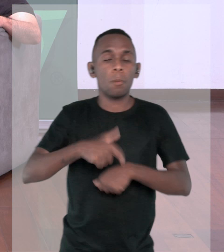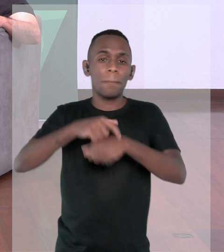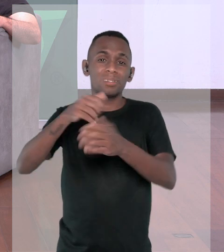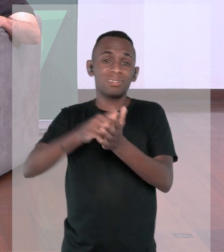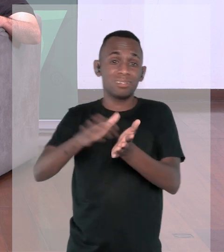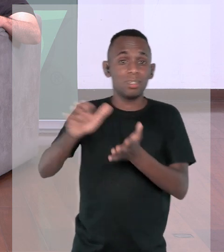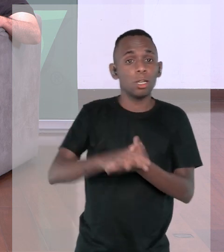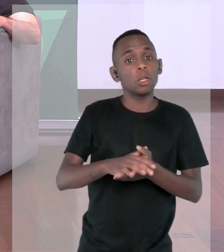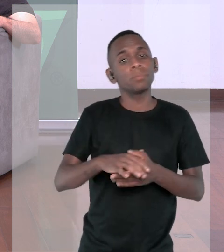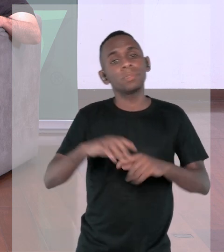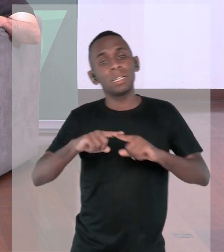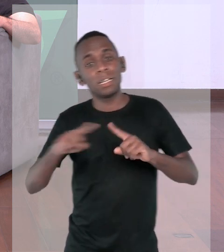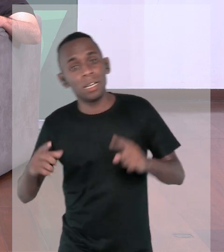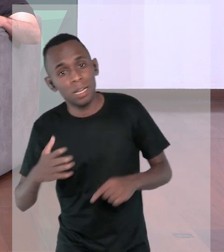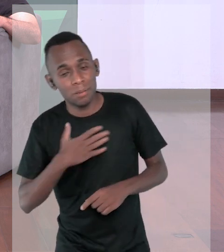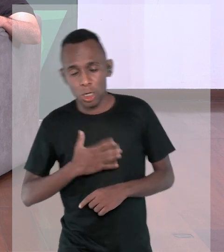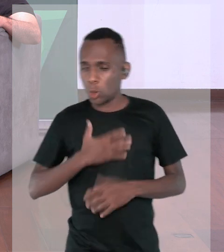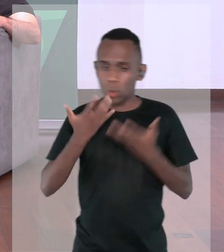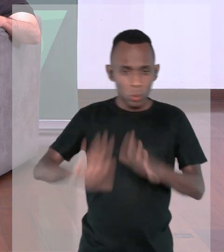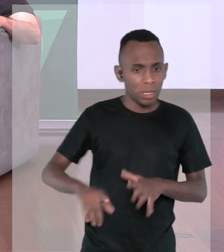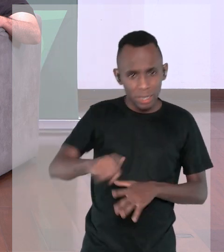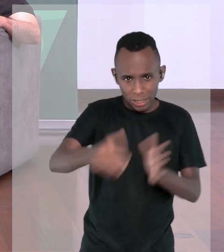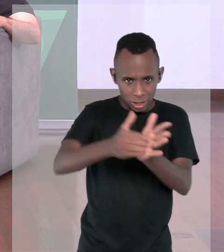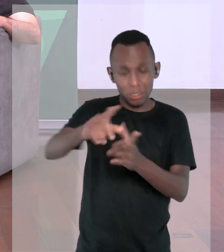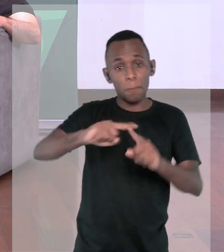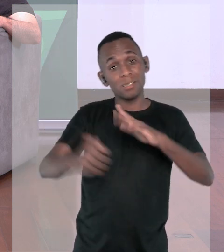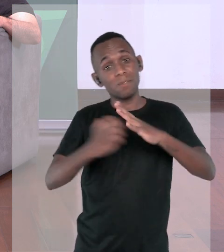eu não queria te demitir, mas foi a firma que mandou?